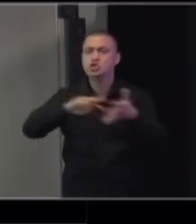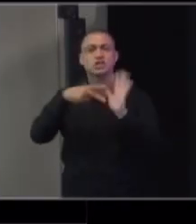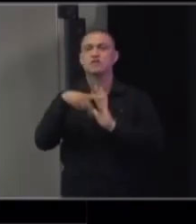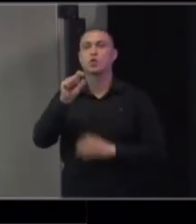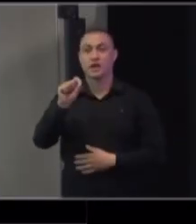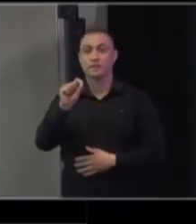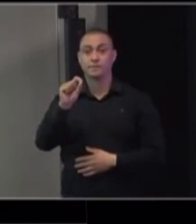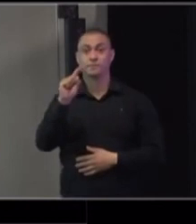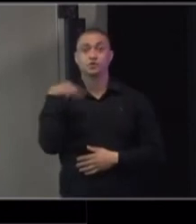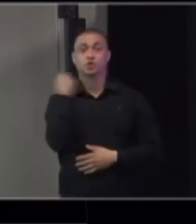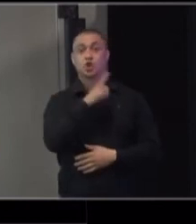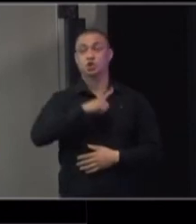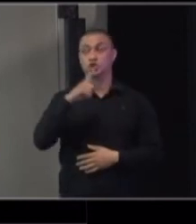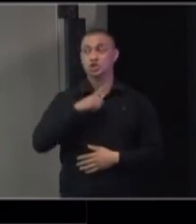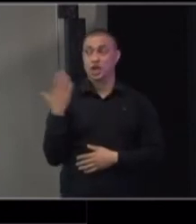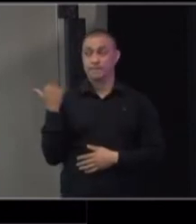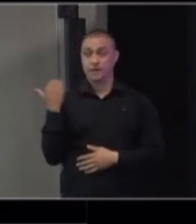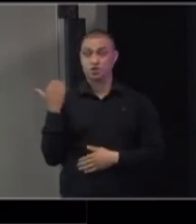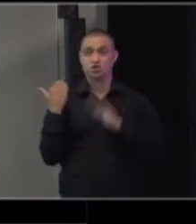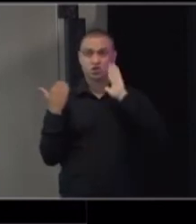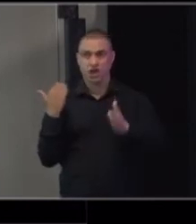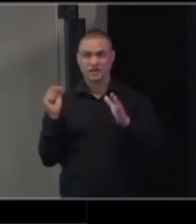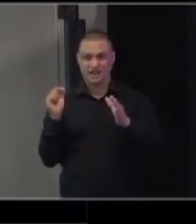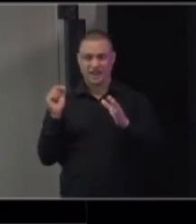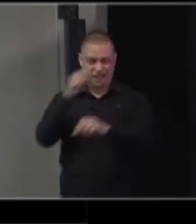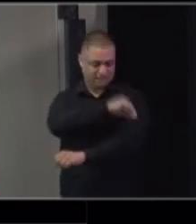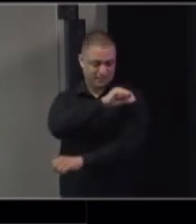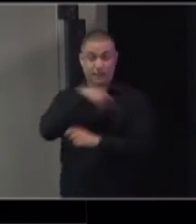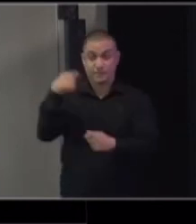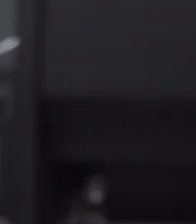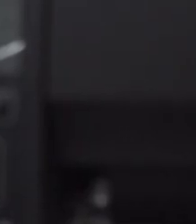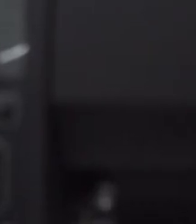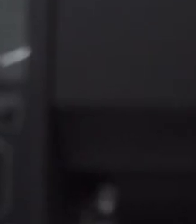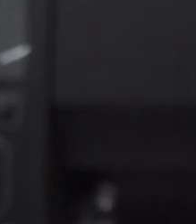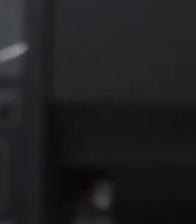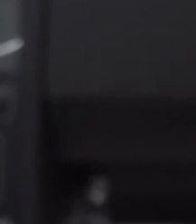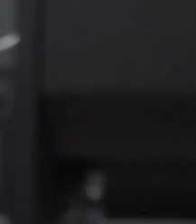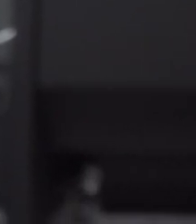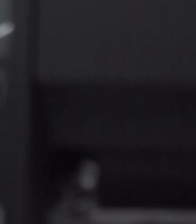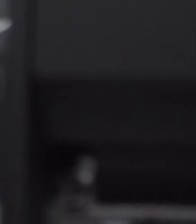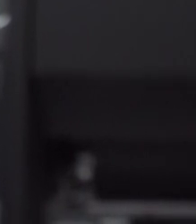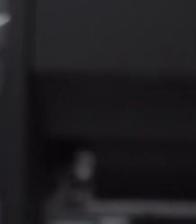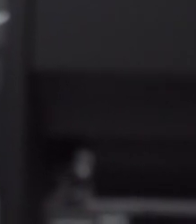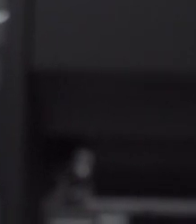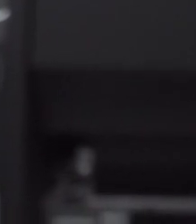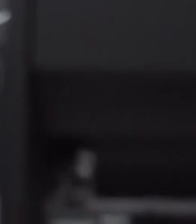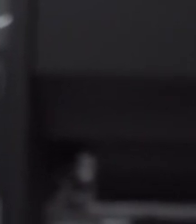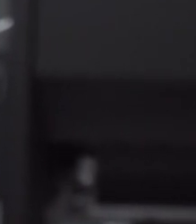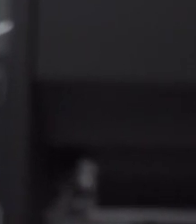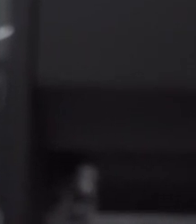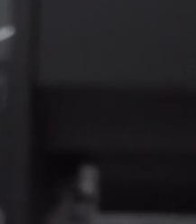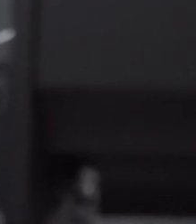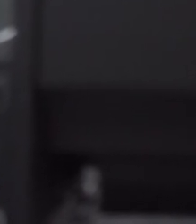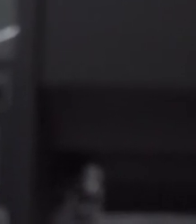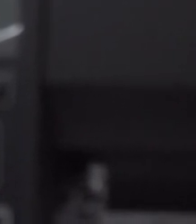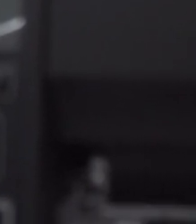eficácia geral de 50,38% nos testes feitos no Brasil. O Butantan reafirmou o anúncio da semana passada de que